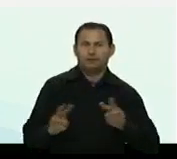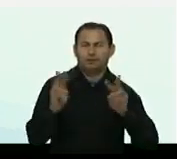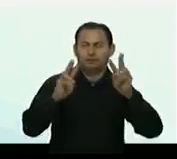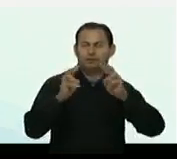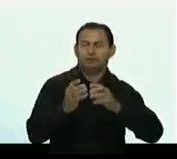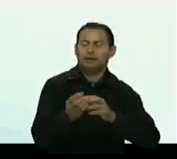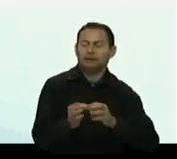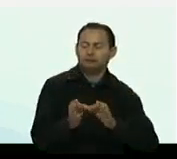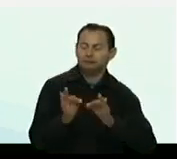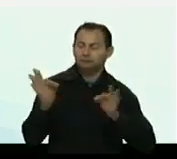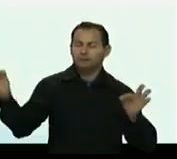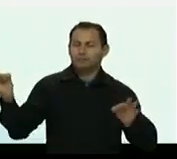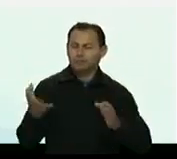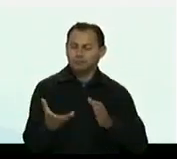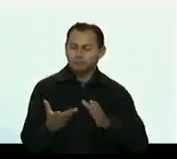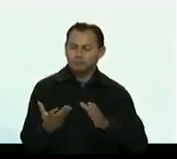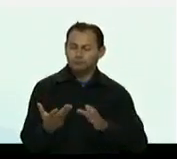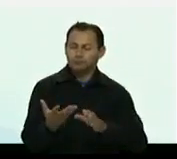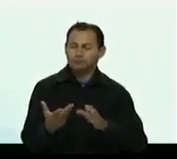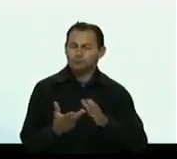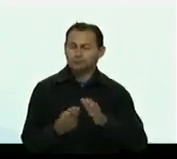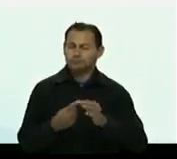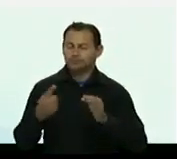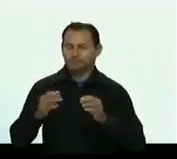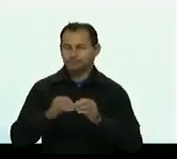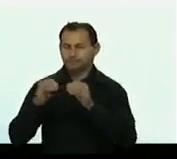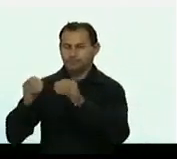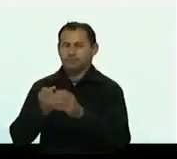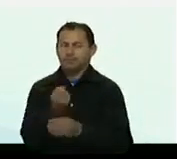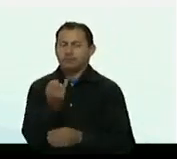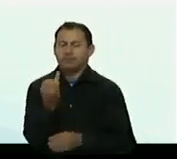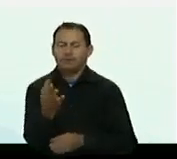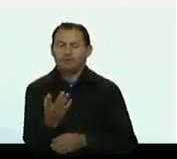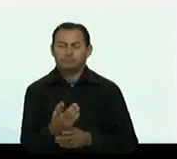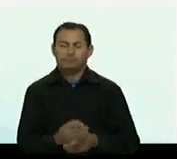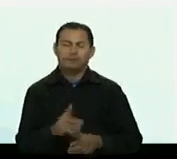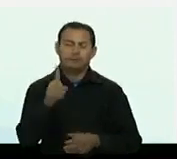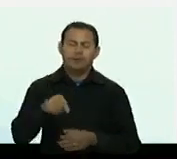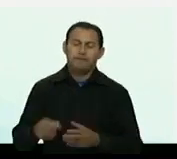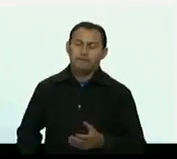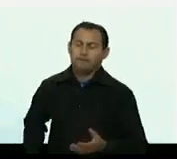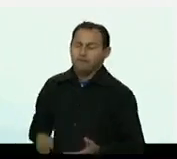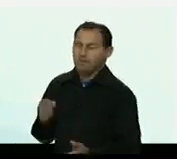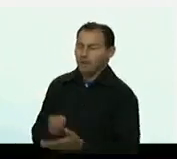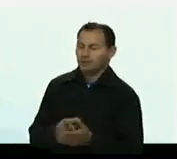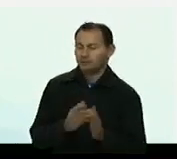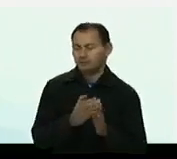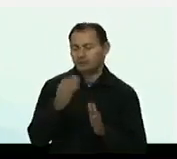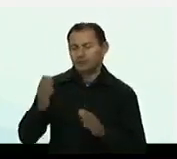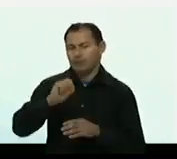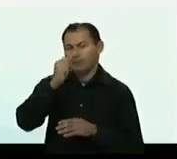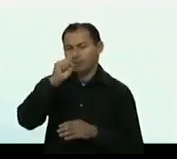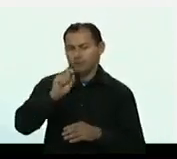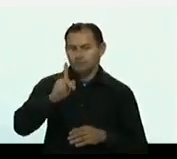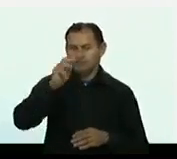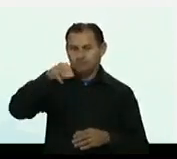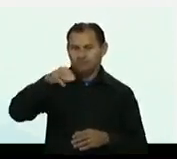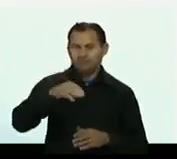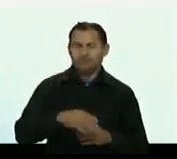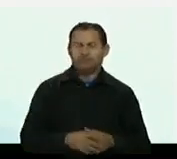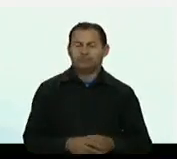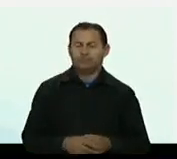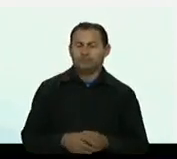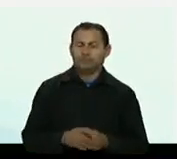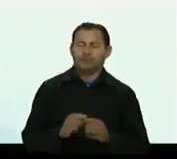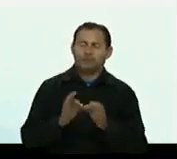das corridas. Então, será necessário determinar quanto que será pago ao percorrer os 8 quilômetros, que